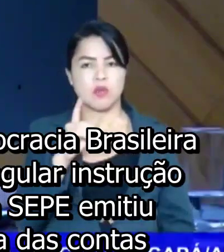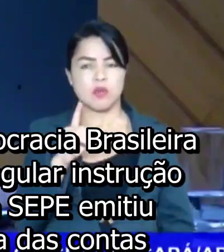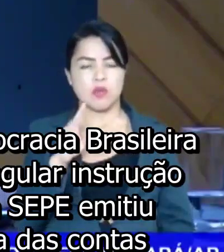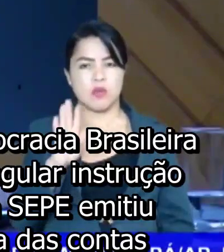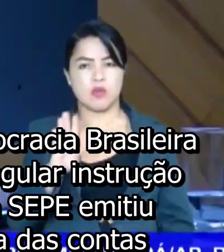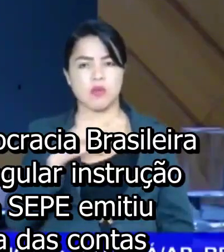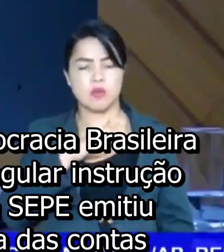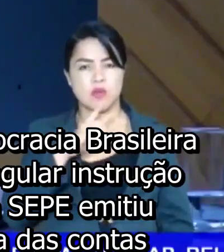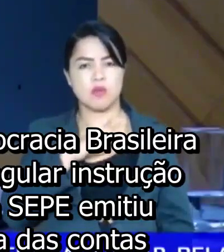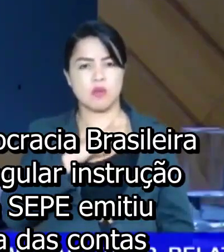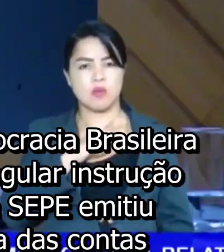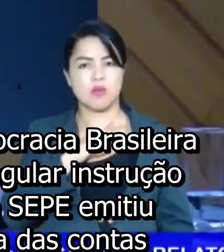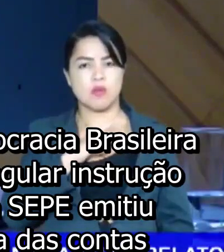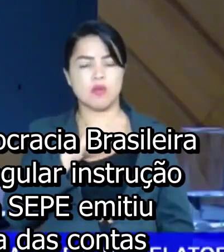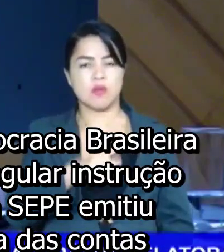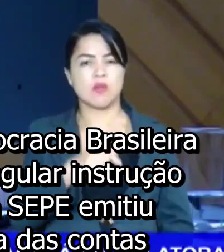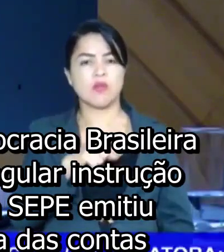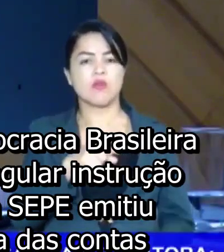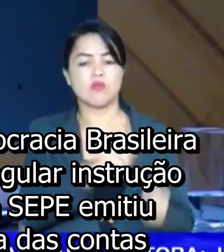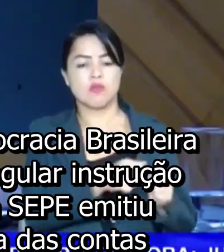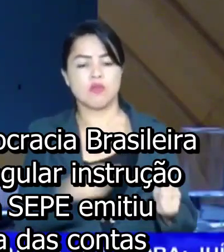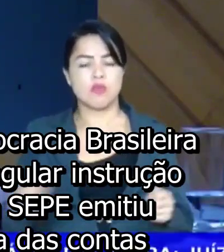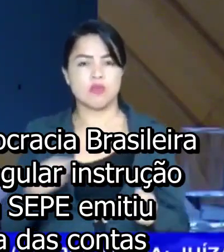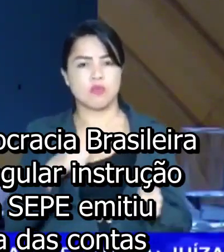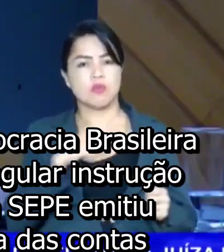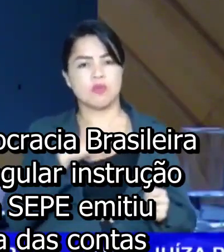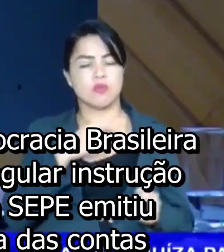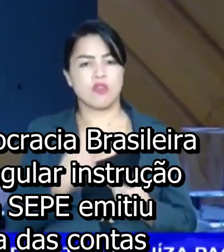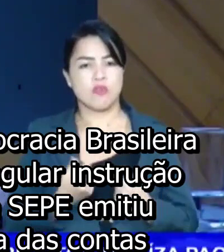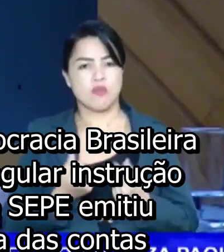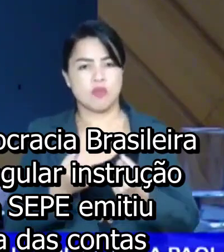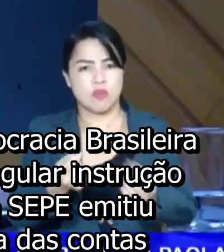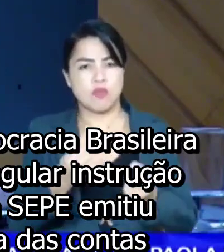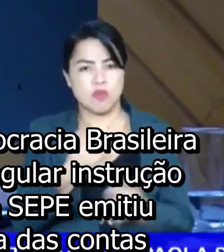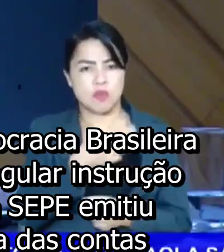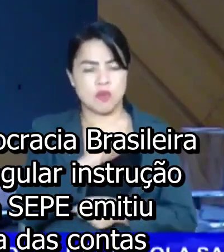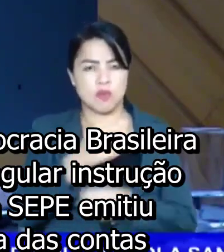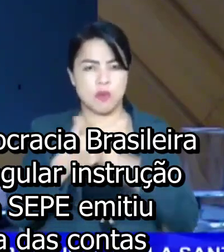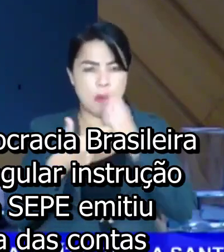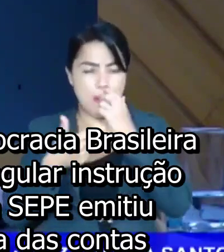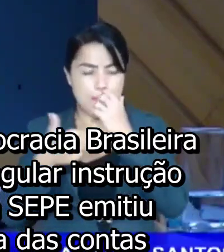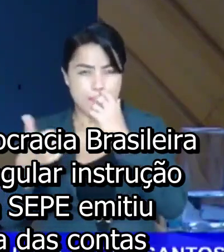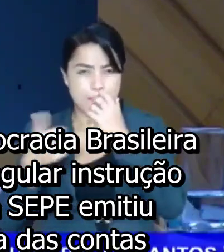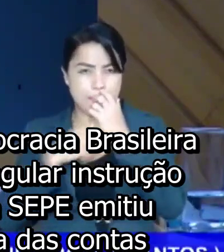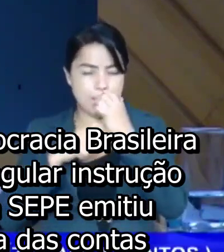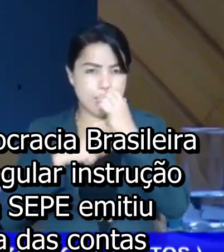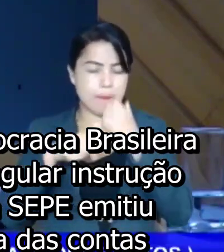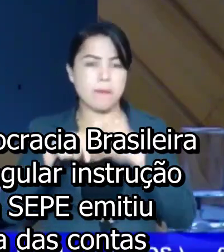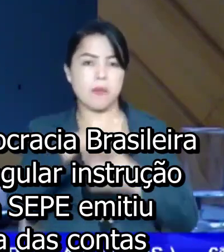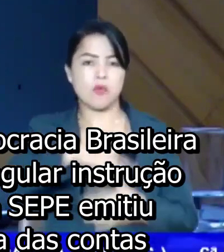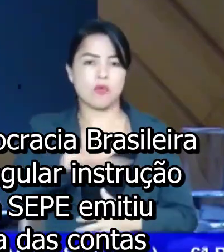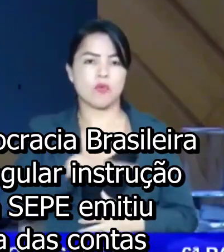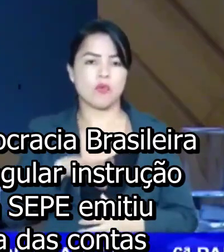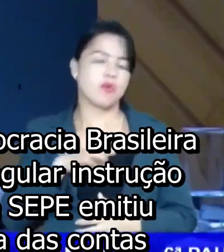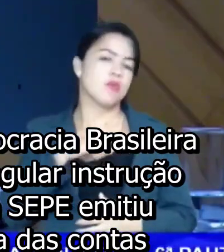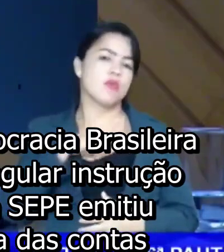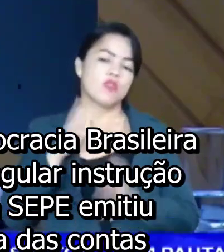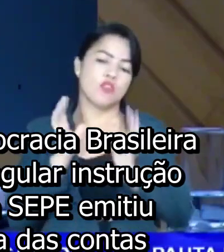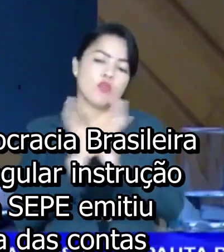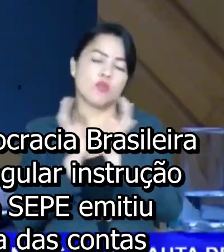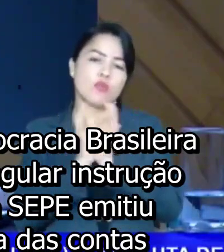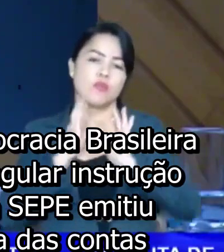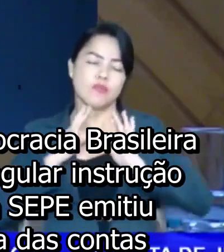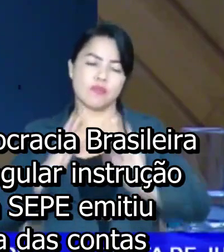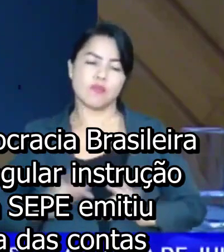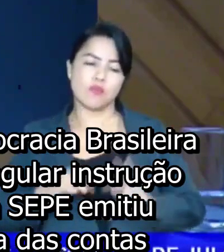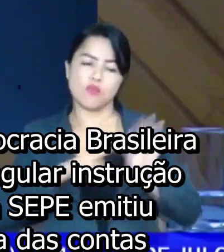Imagem financeiro de direcionada à 2021. doutora Paola, fazendo leitura Após na a regular tela do seu instrução, computador. o Núcleo de Análise de Contas Eleitorais e Partidárias, NACEP, emitiu